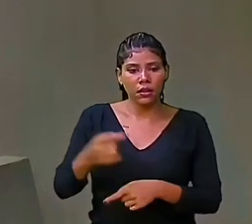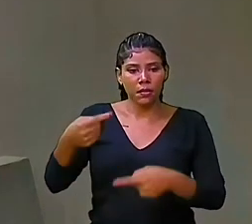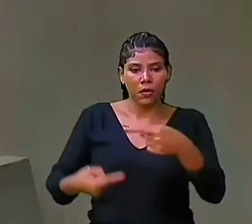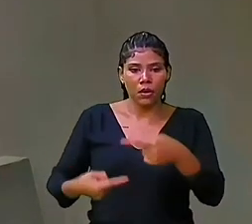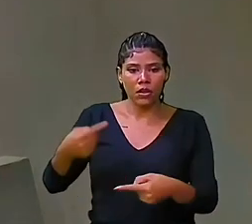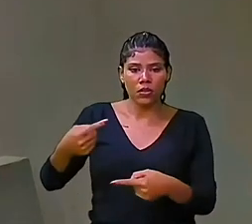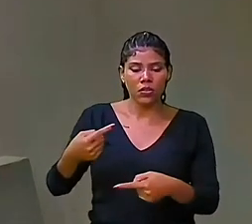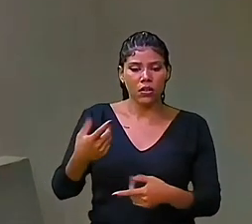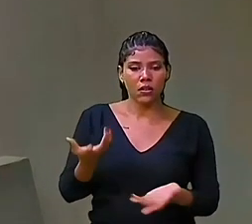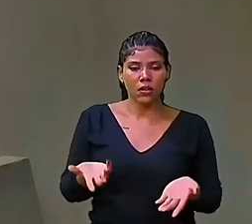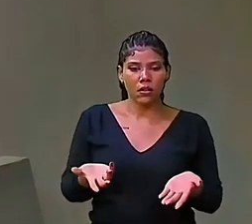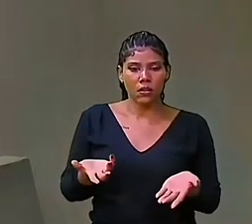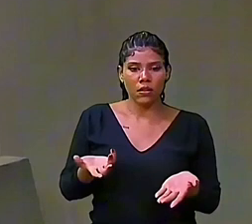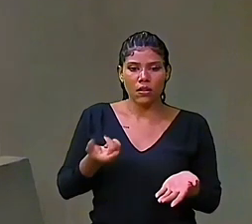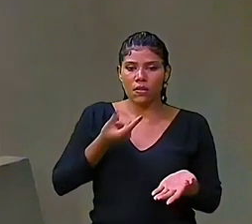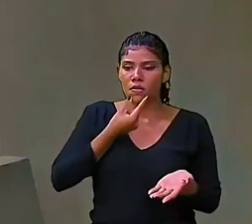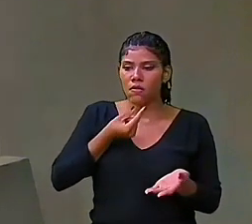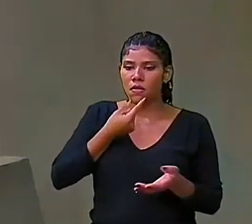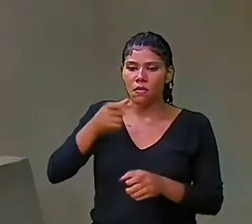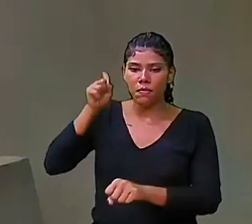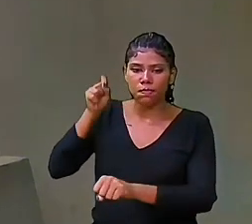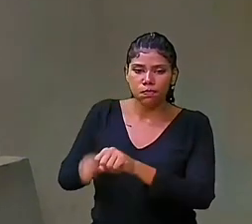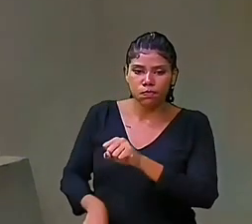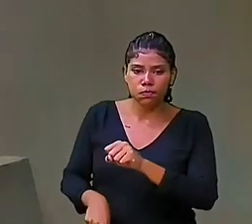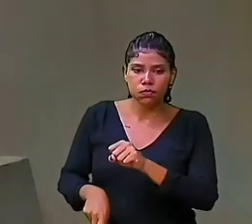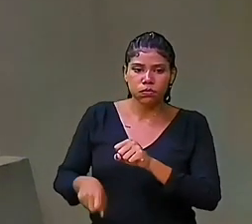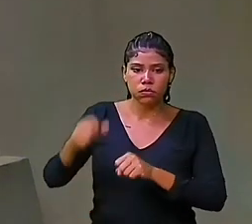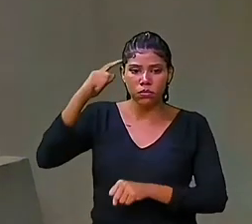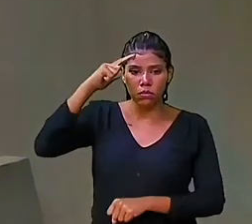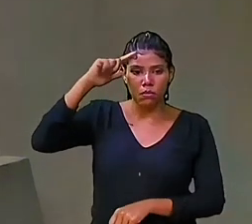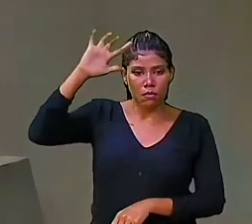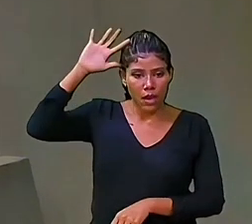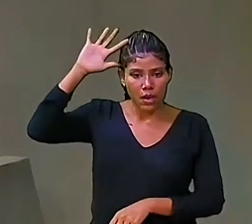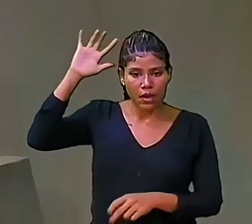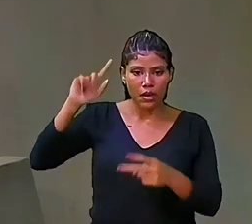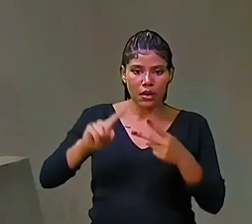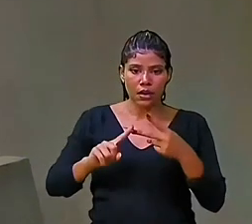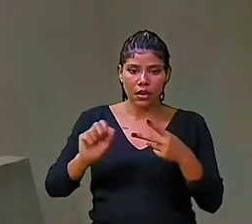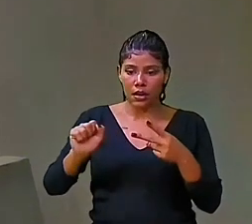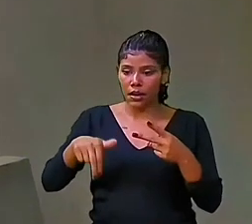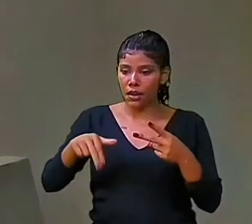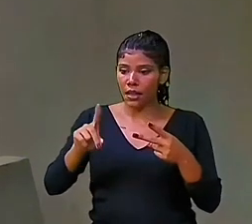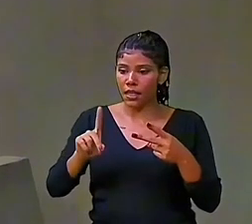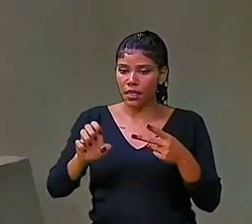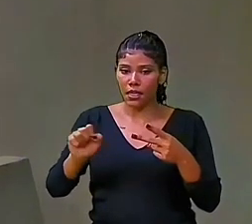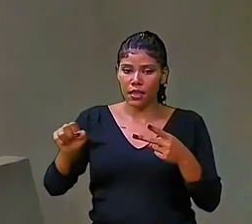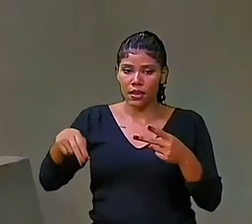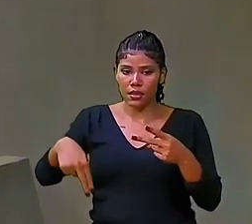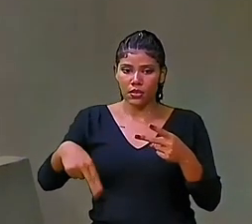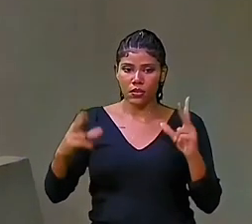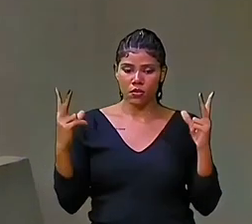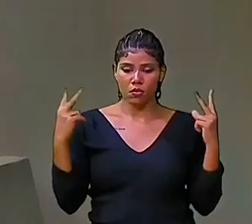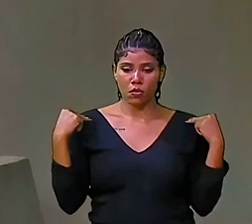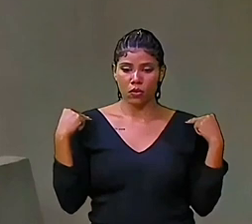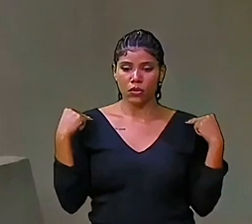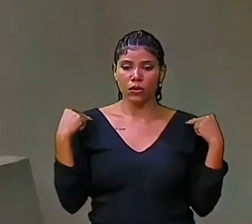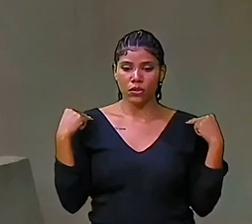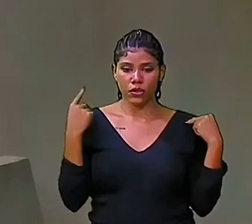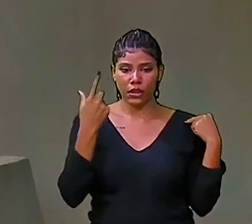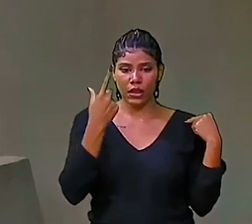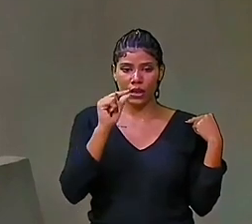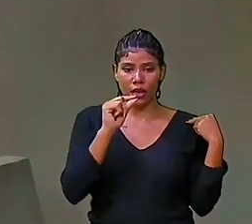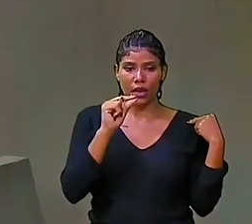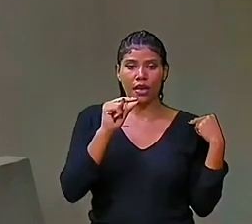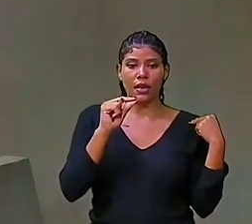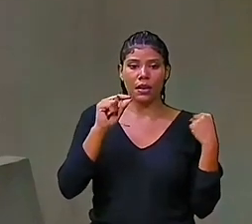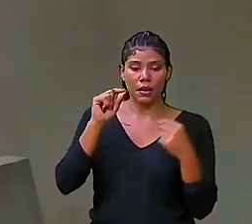cruel, com vários tiros na cabeça. Marielle e Anderson, que era seu motorista. Sempre necessário lembrar quem matou Marielle e